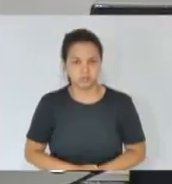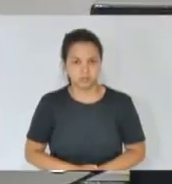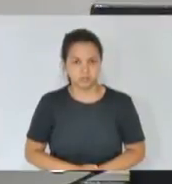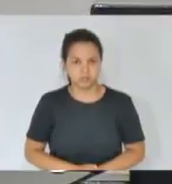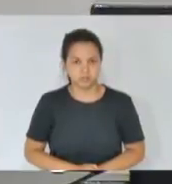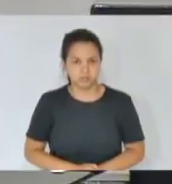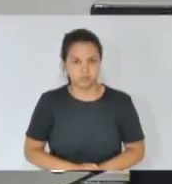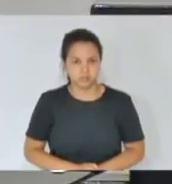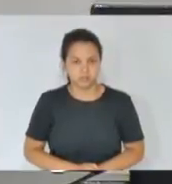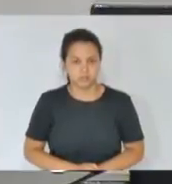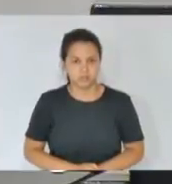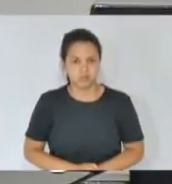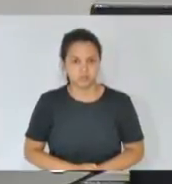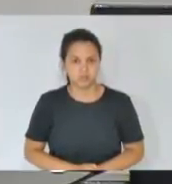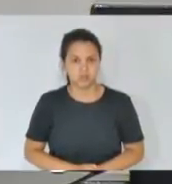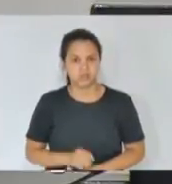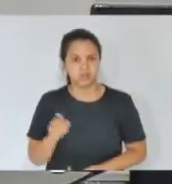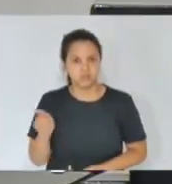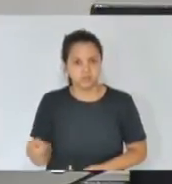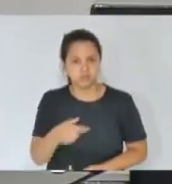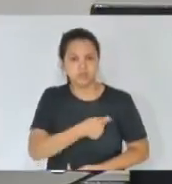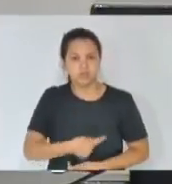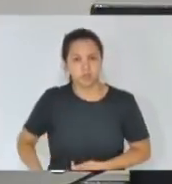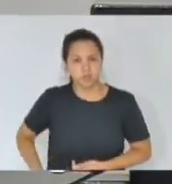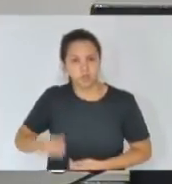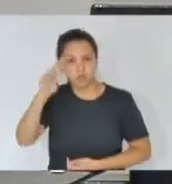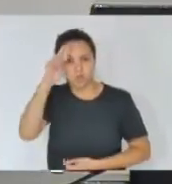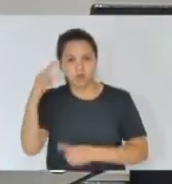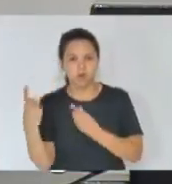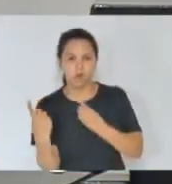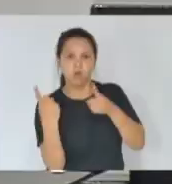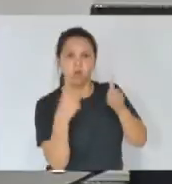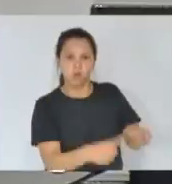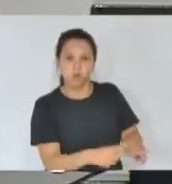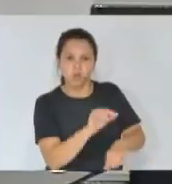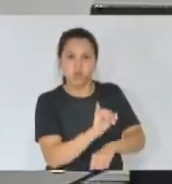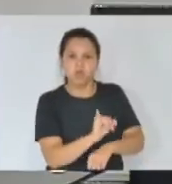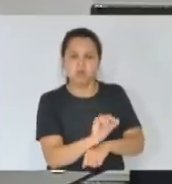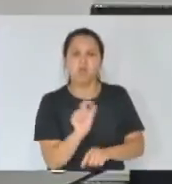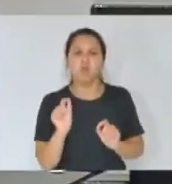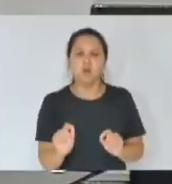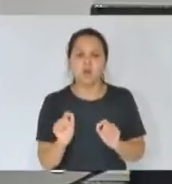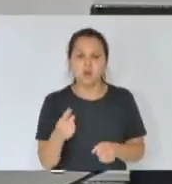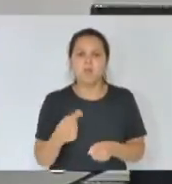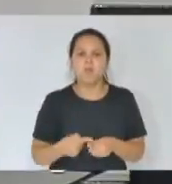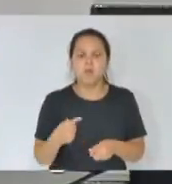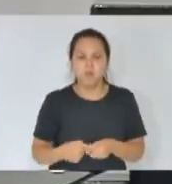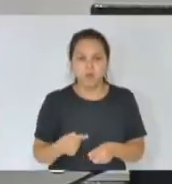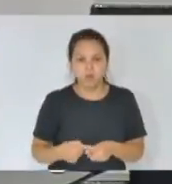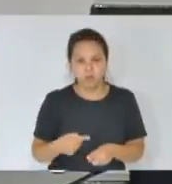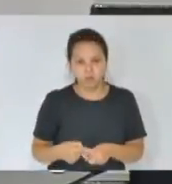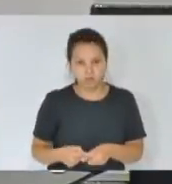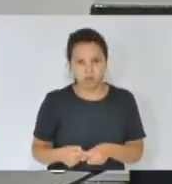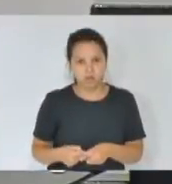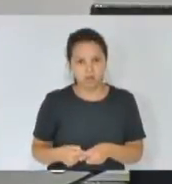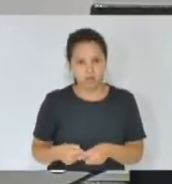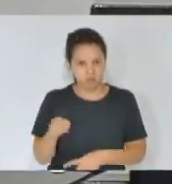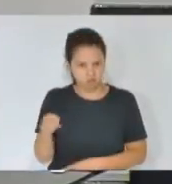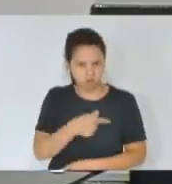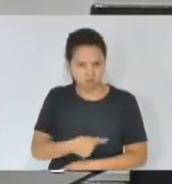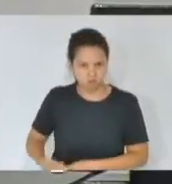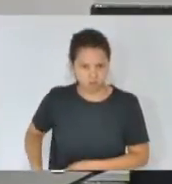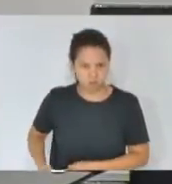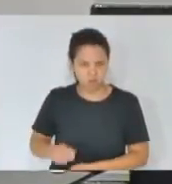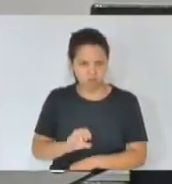O que que o governador tem contra Itajaí? Será que o governo do estado não